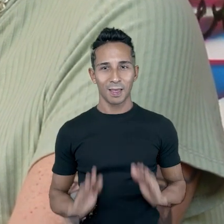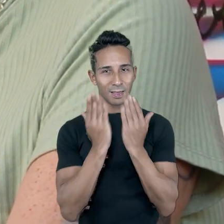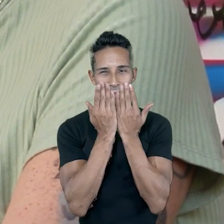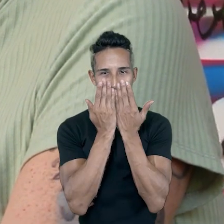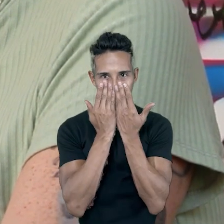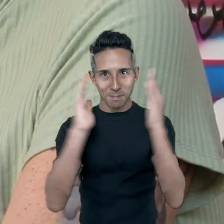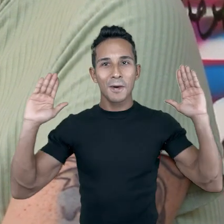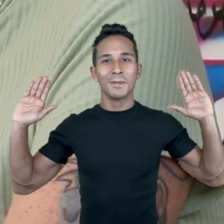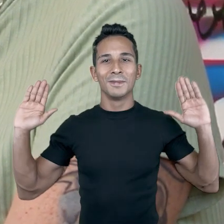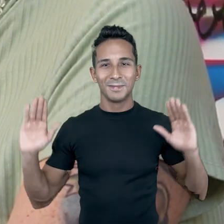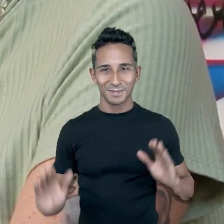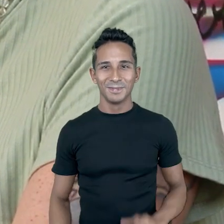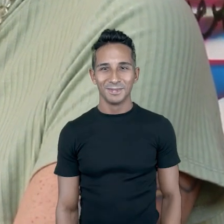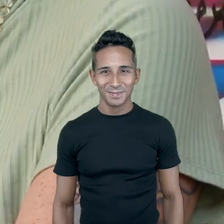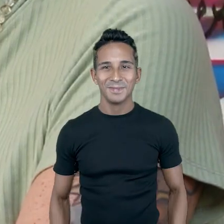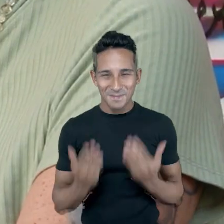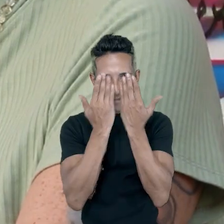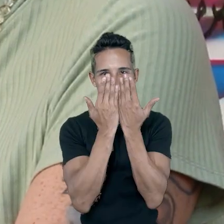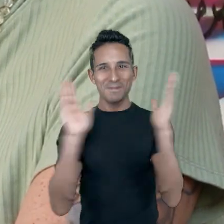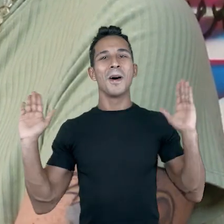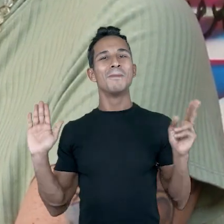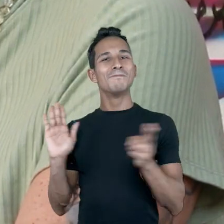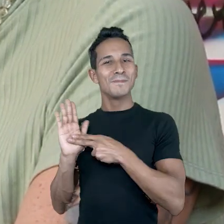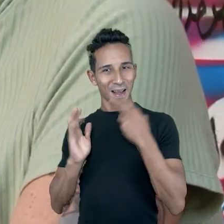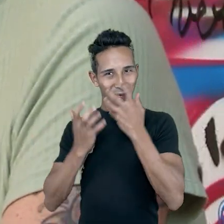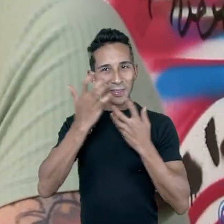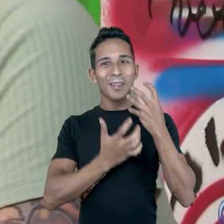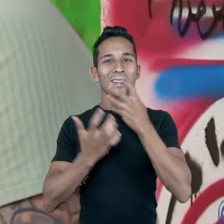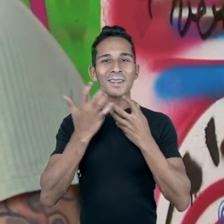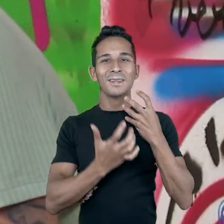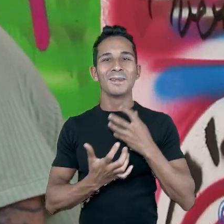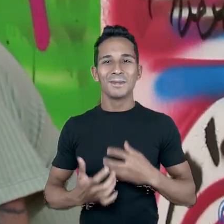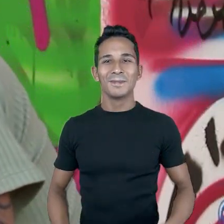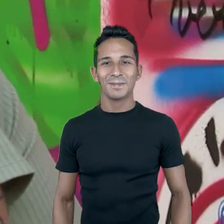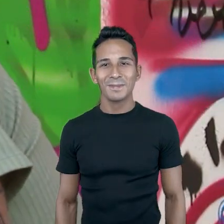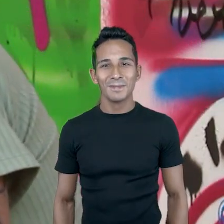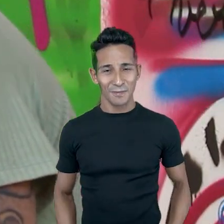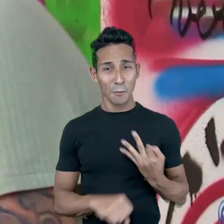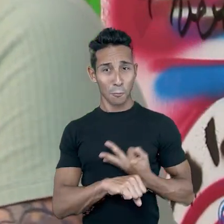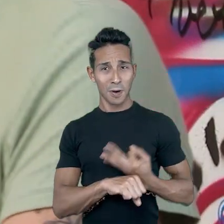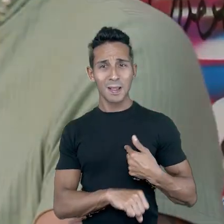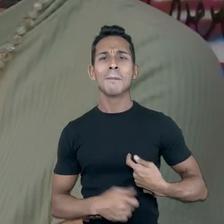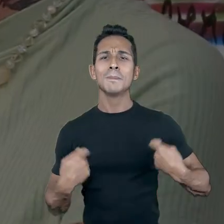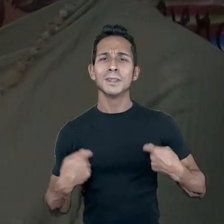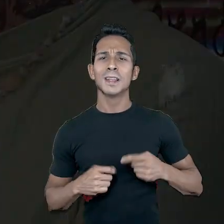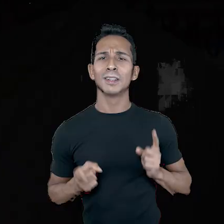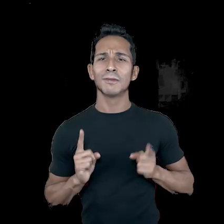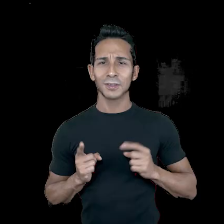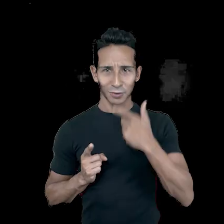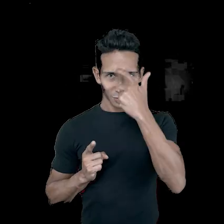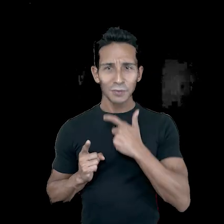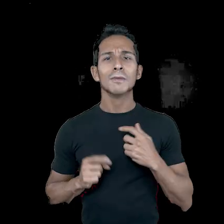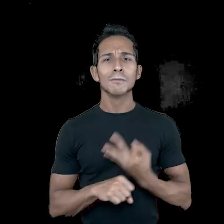eu sou para as pessoas, sabe? Sair do armário, vamos dizer assim. Sair do armário de cantora agora.